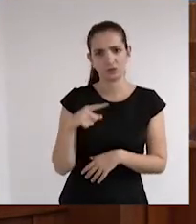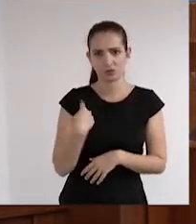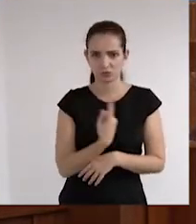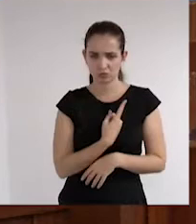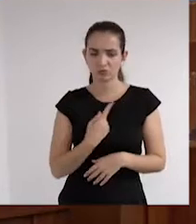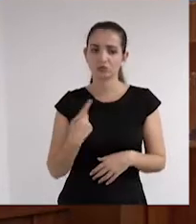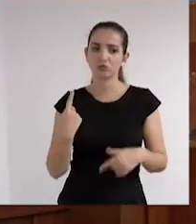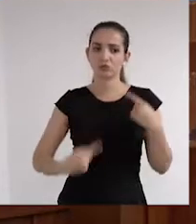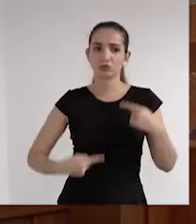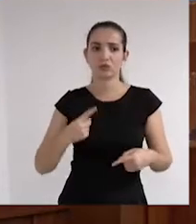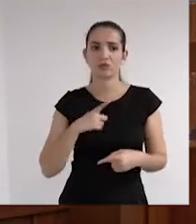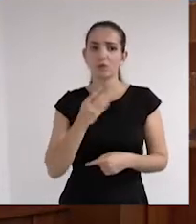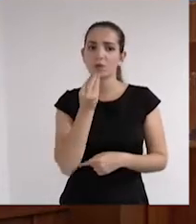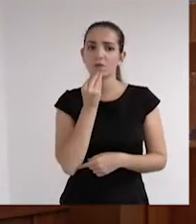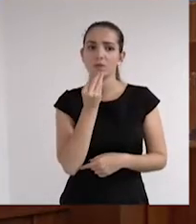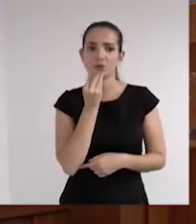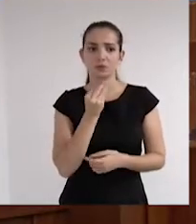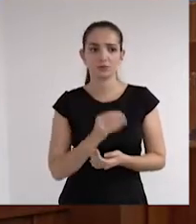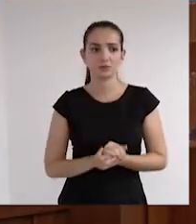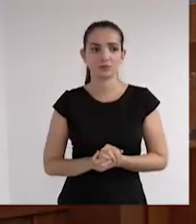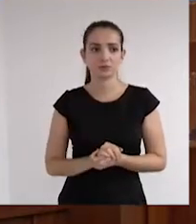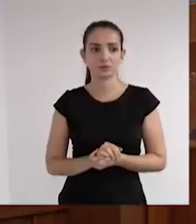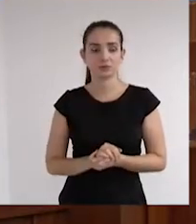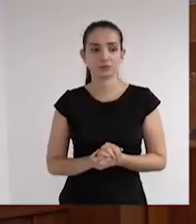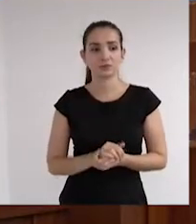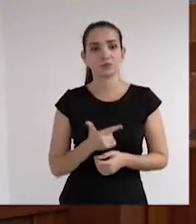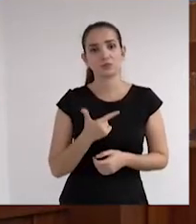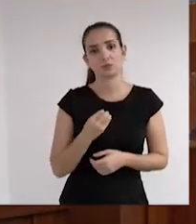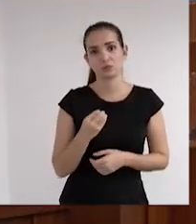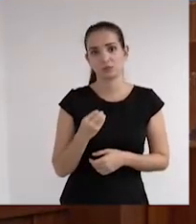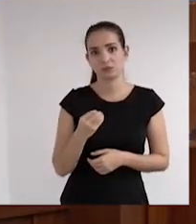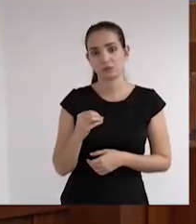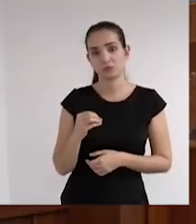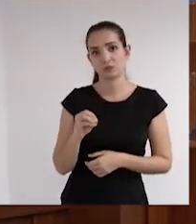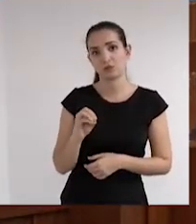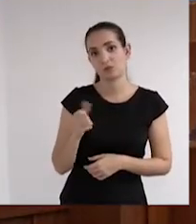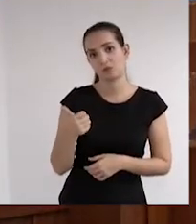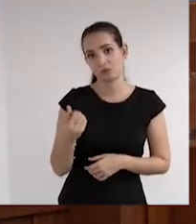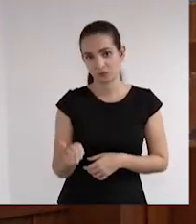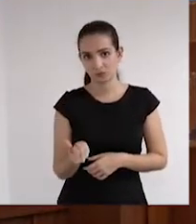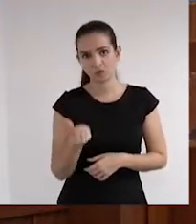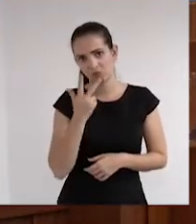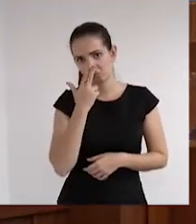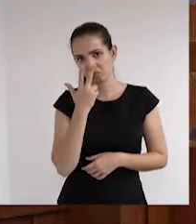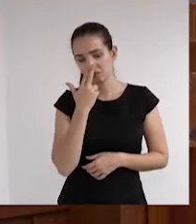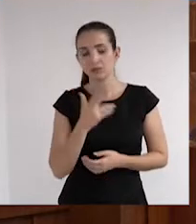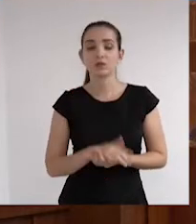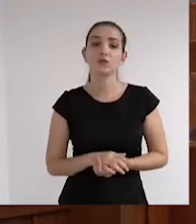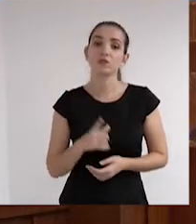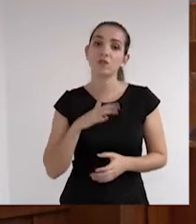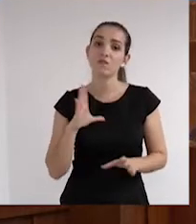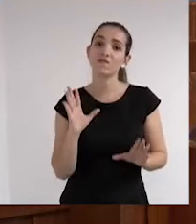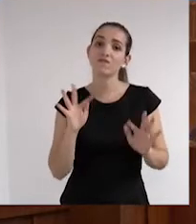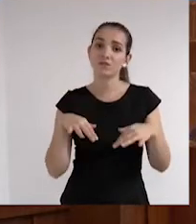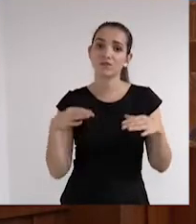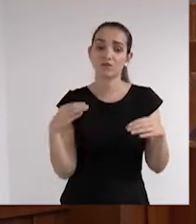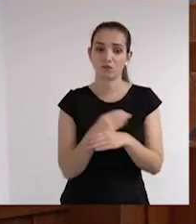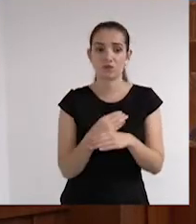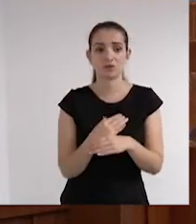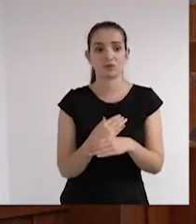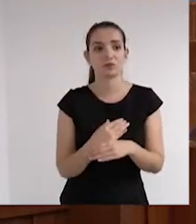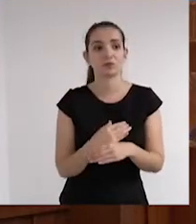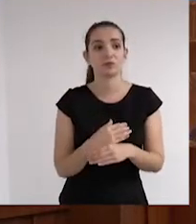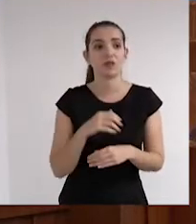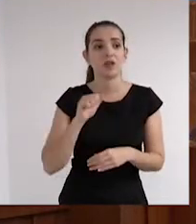numa oportunidade, em 2016, se eu não me engano, o fechamento das agenfas do